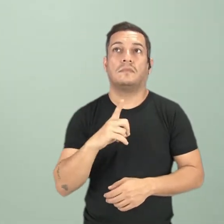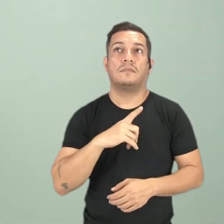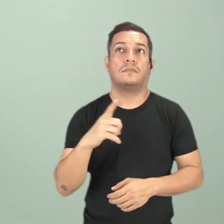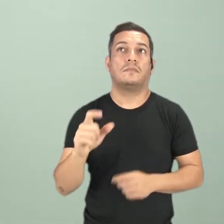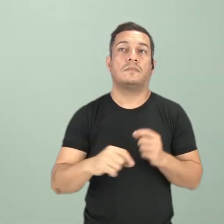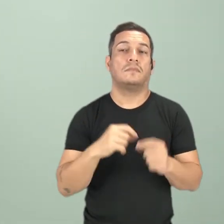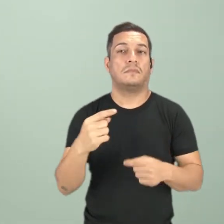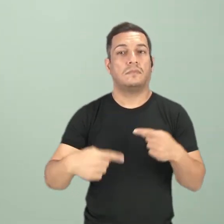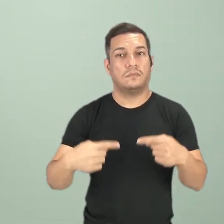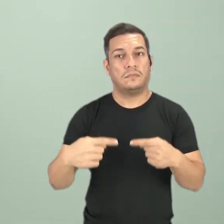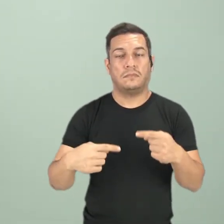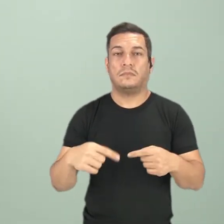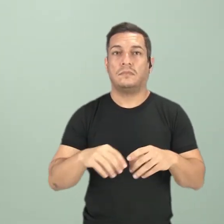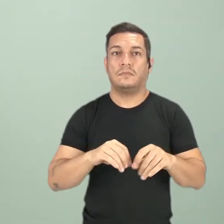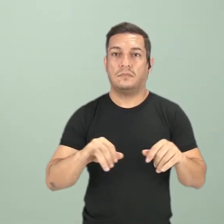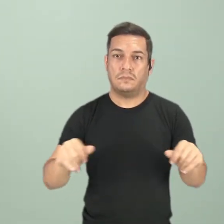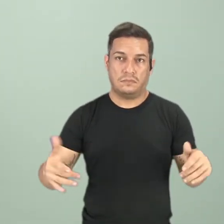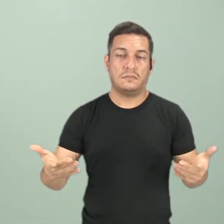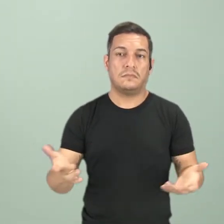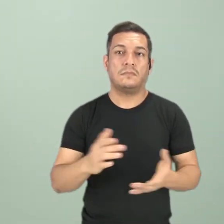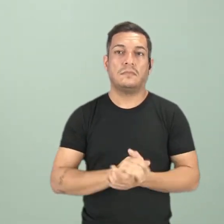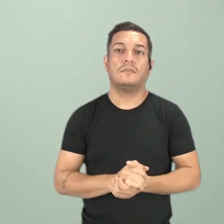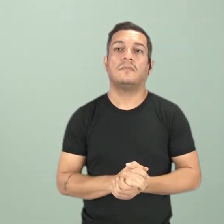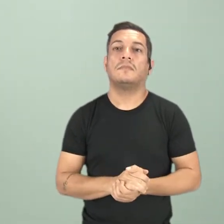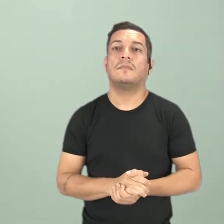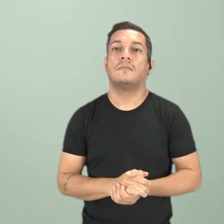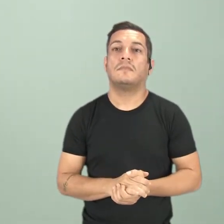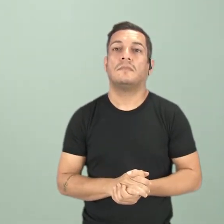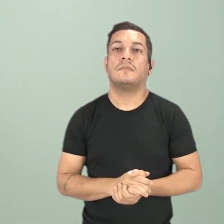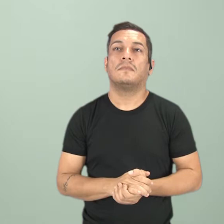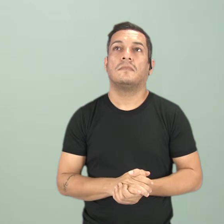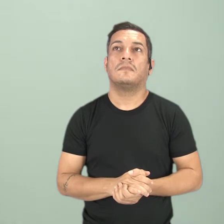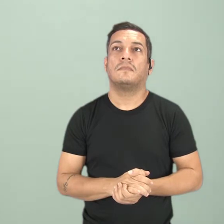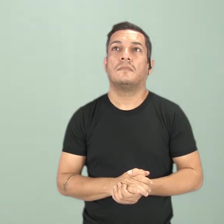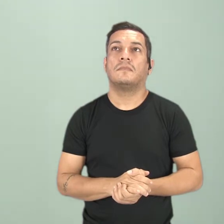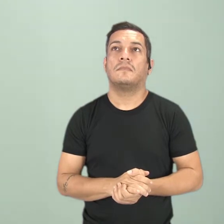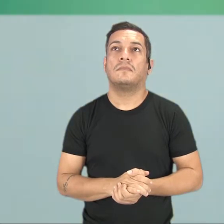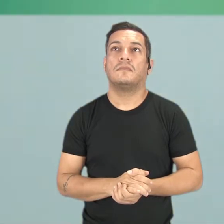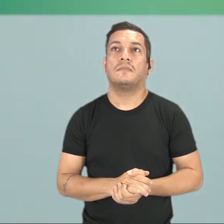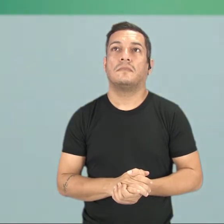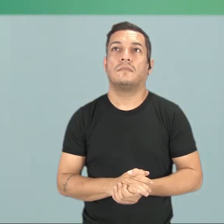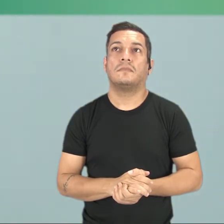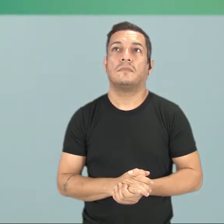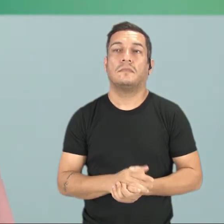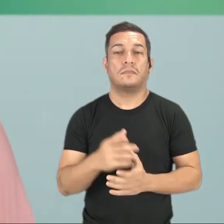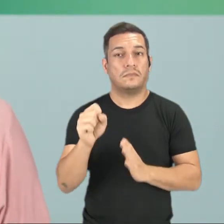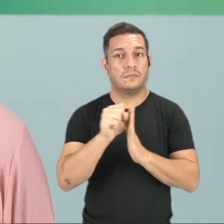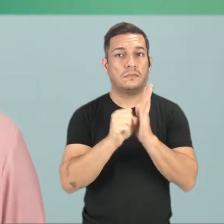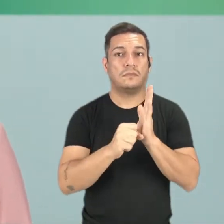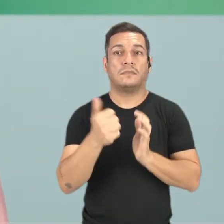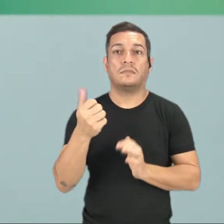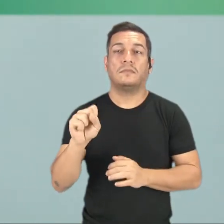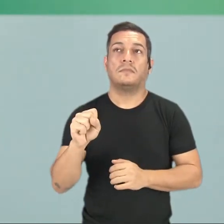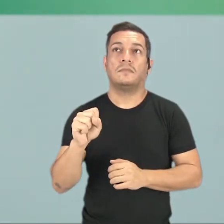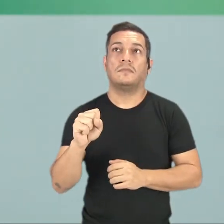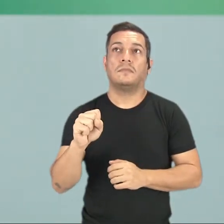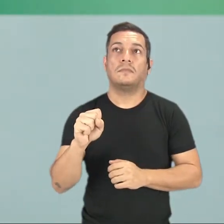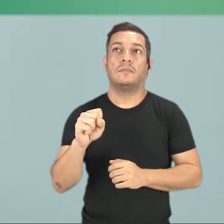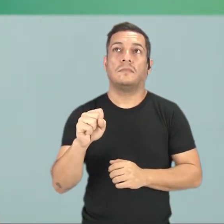esses grandes conflitos de terra, né? A gente percebe que no século XVIII,